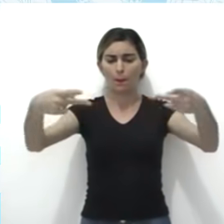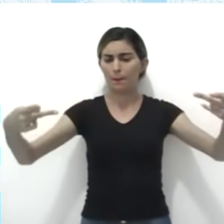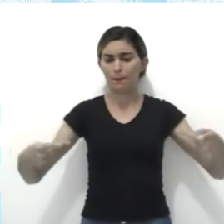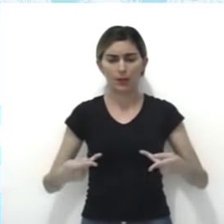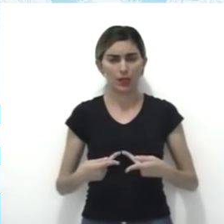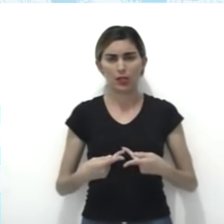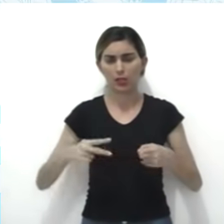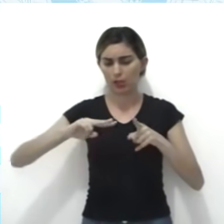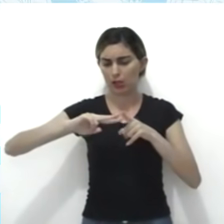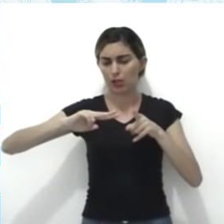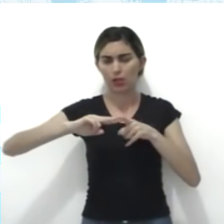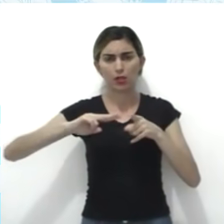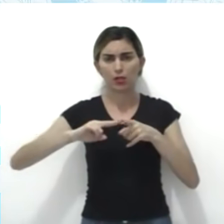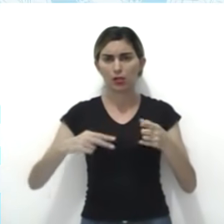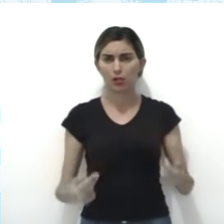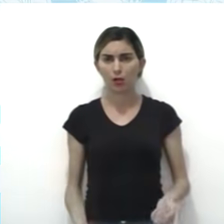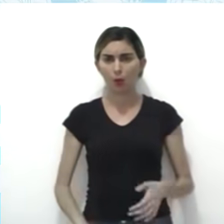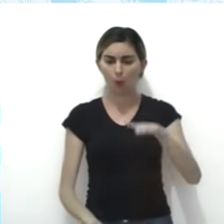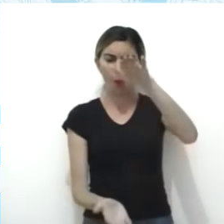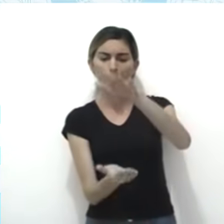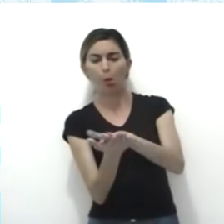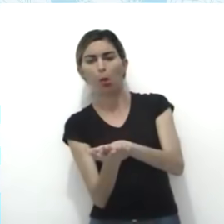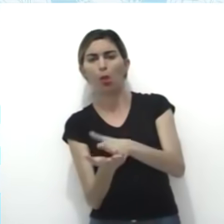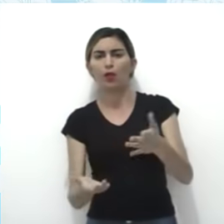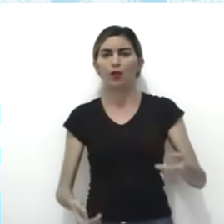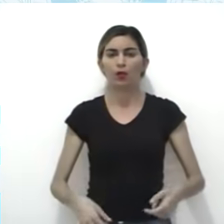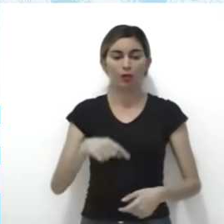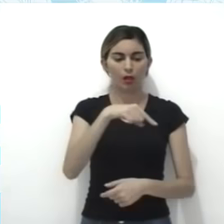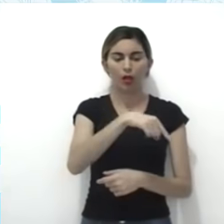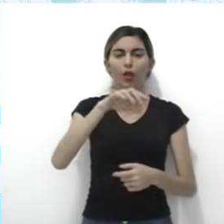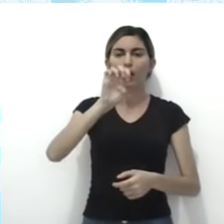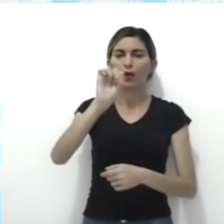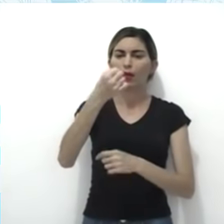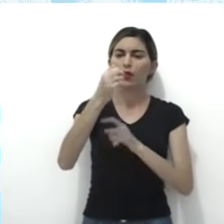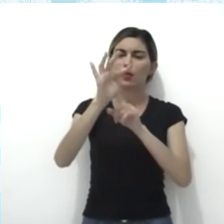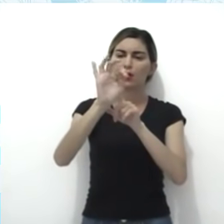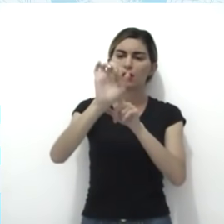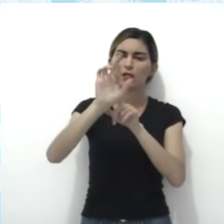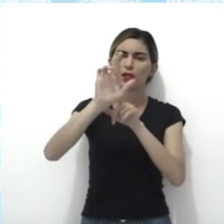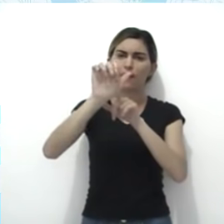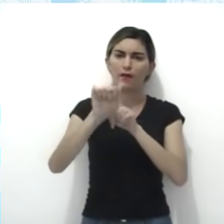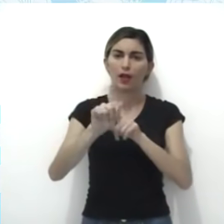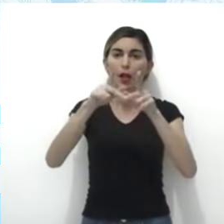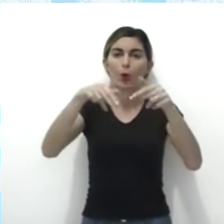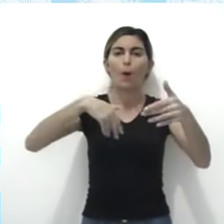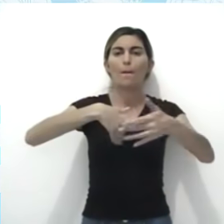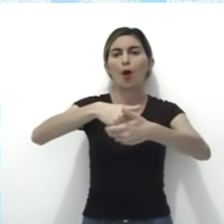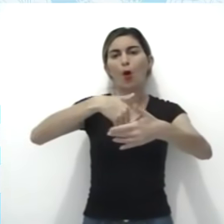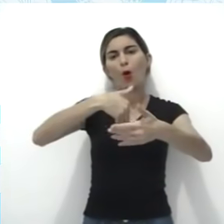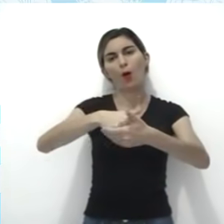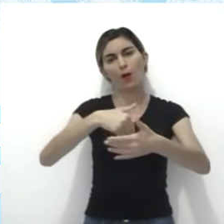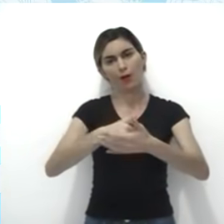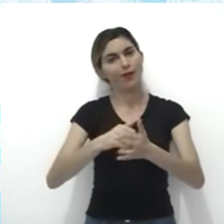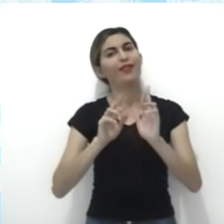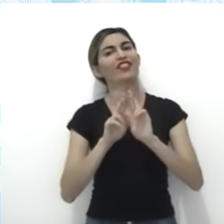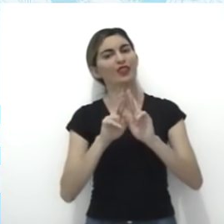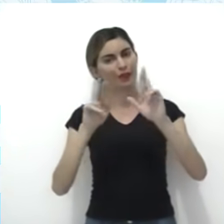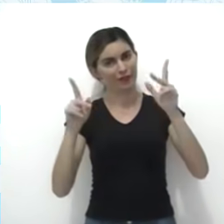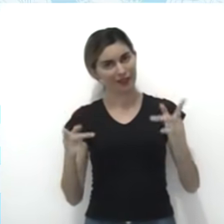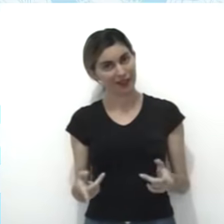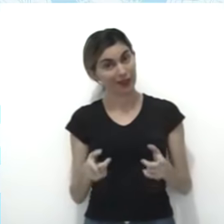que ele é feito uma pizza achatada quando digo que ela é uma esfera de que ela é igual a uma bola